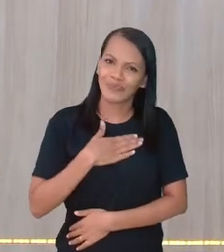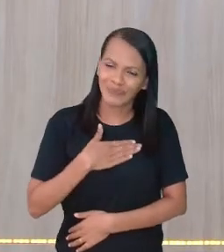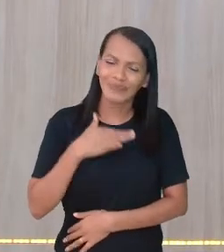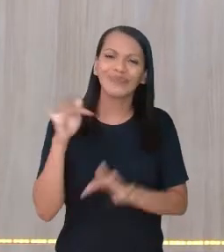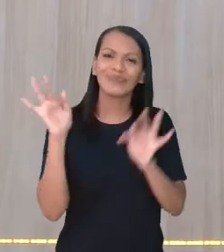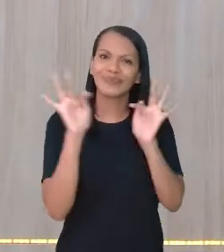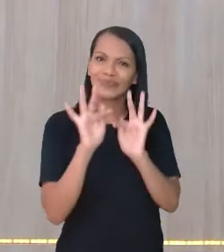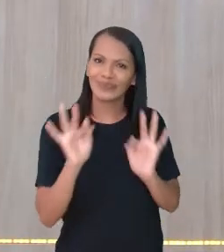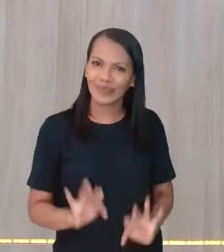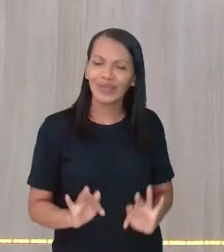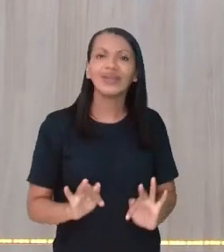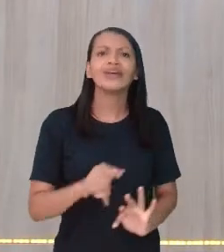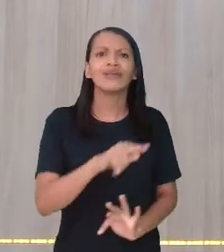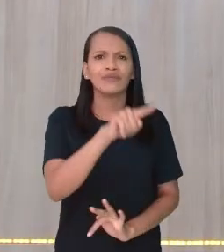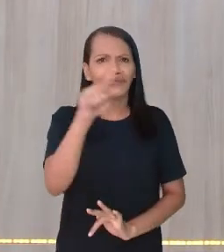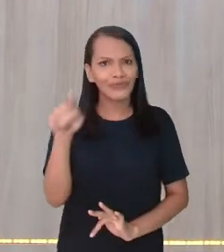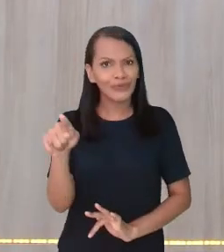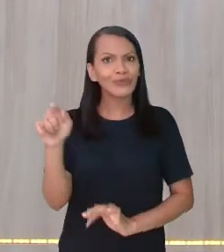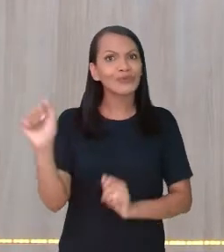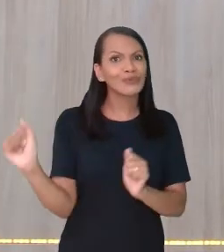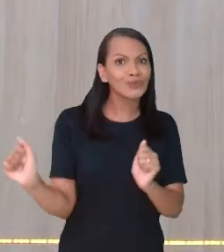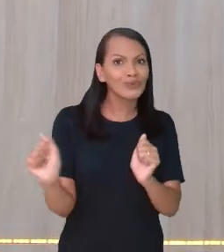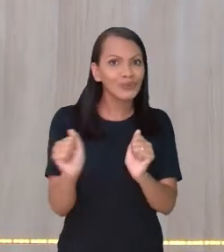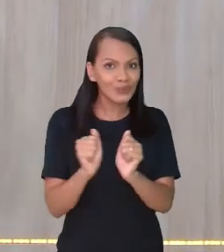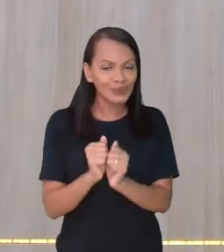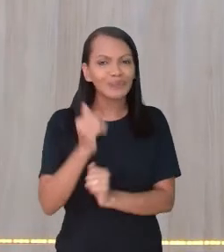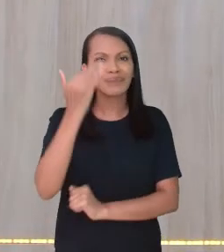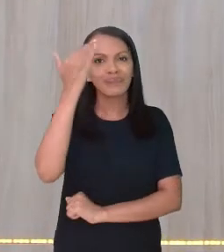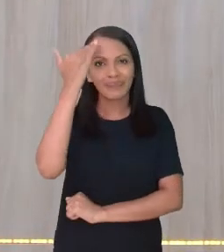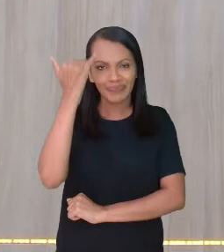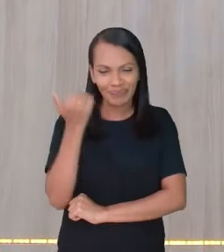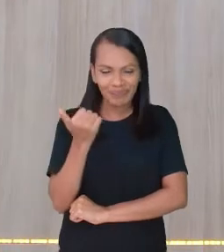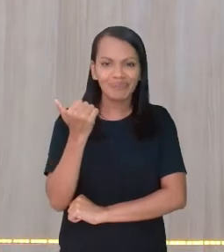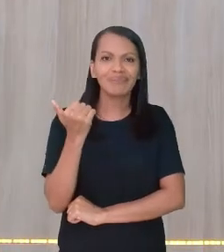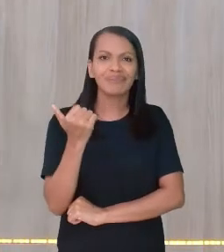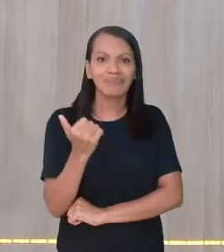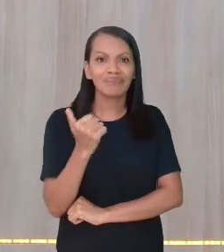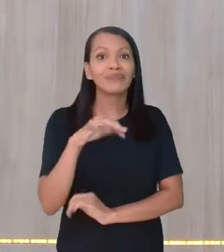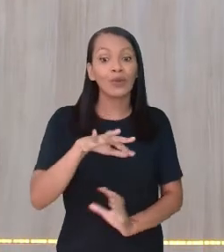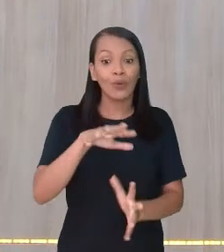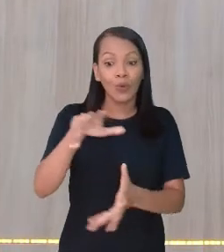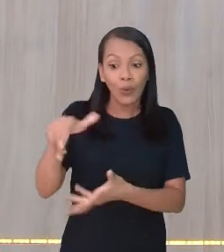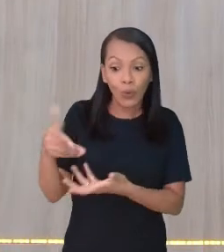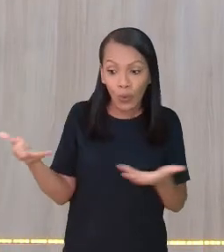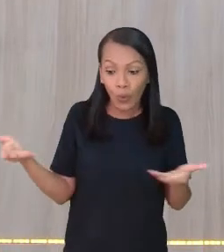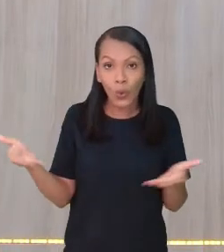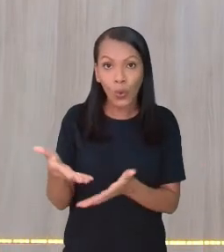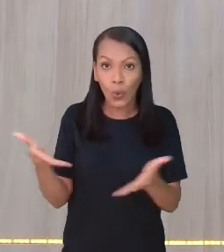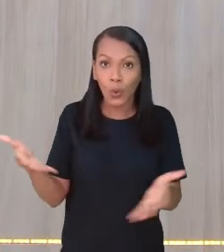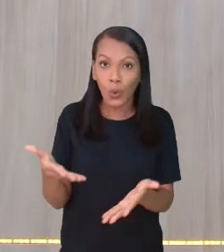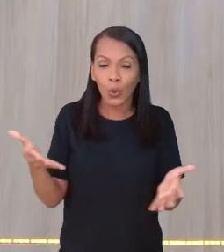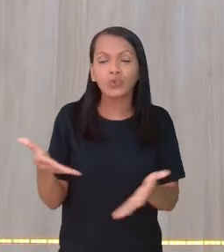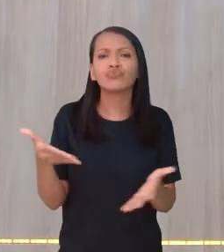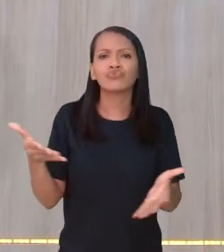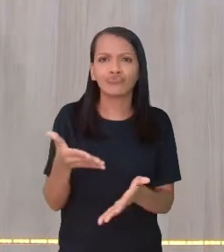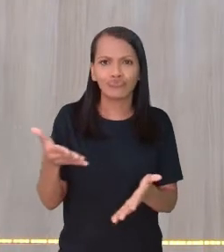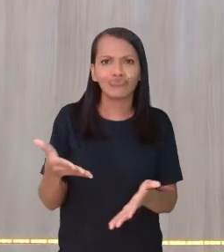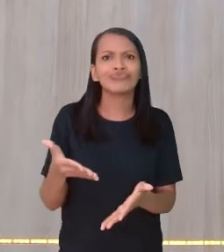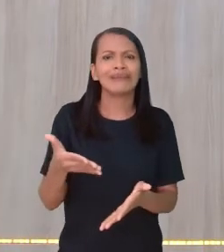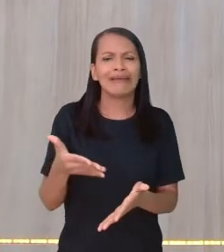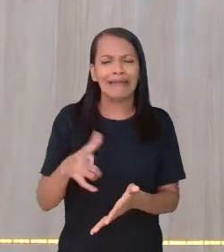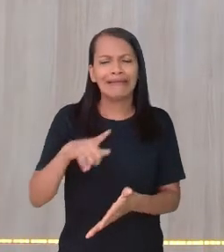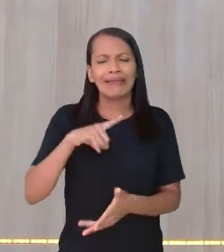aí de ter a companhia de vocês, certo? A gente sabe aí que no mundo de hoje a gente tem aí várias